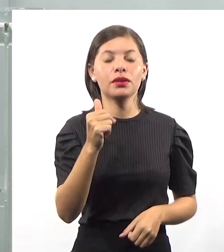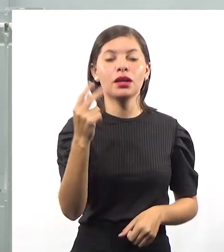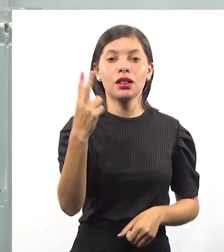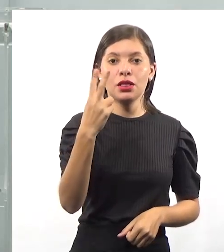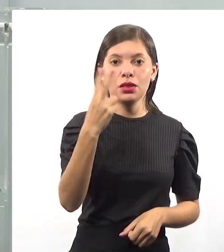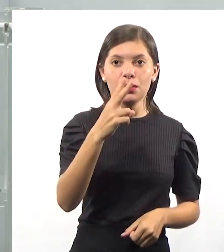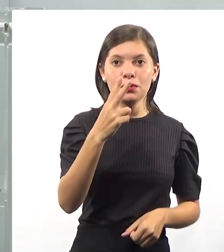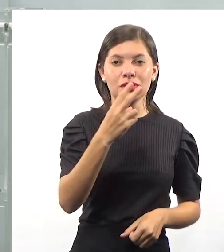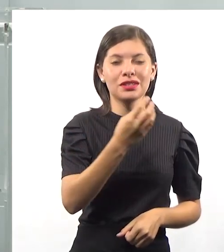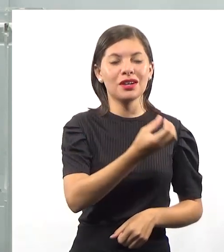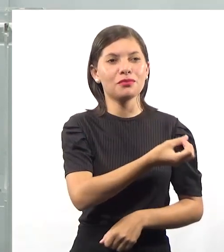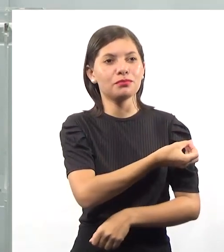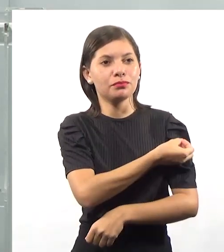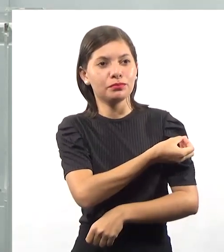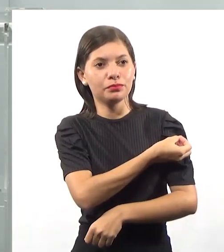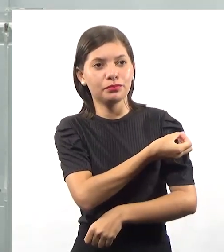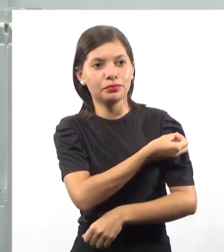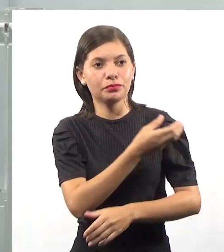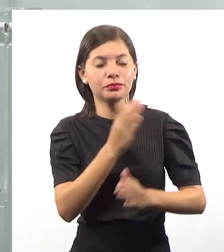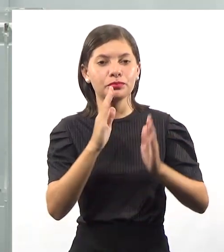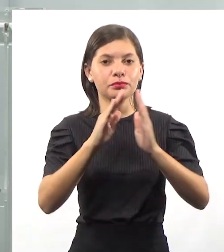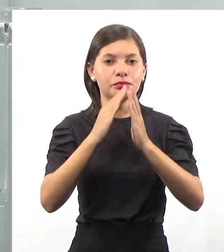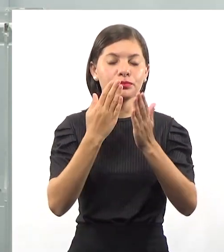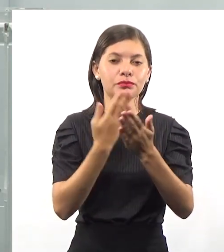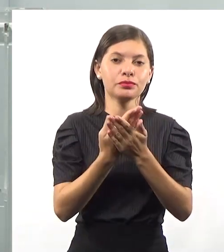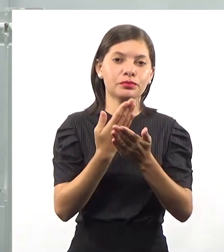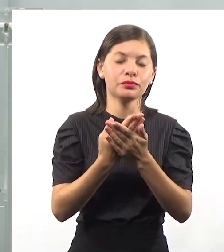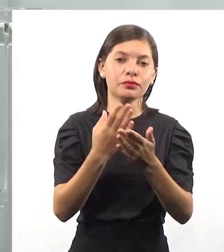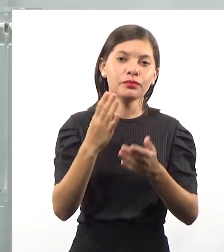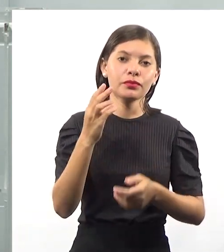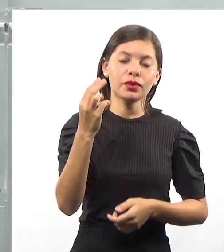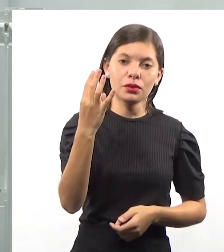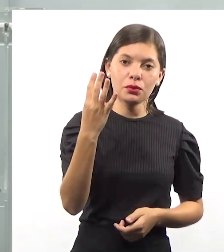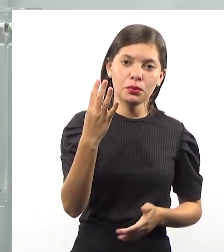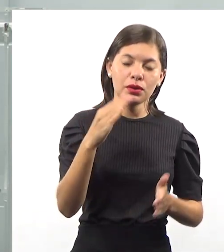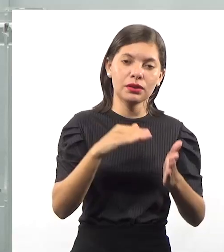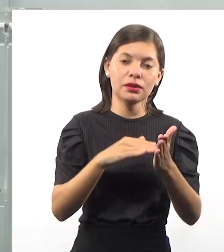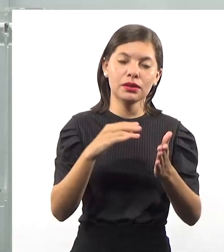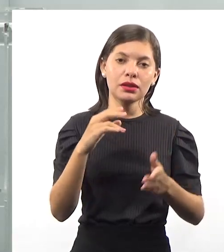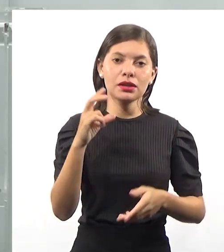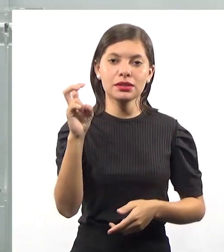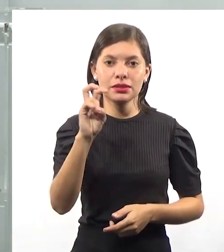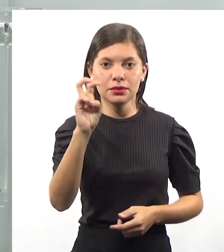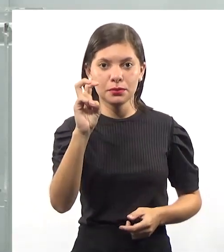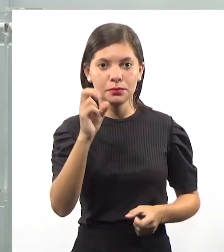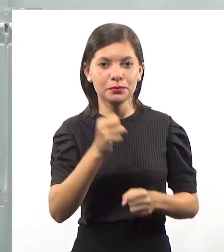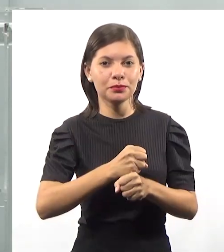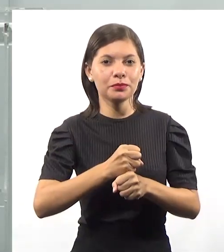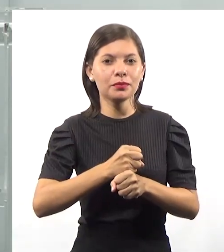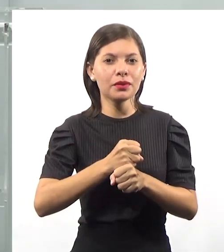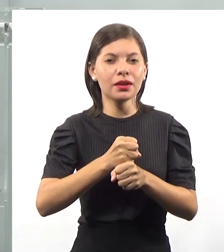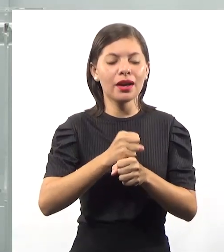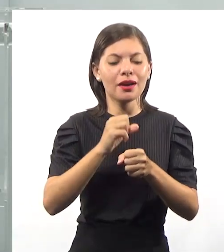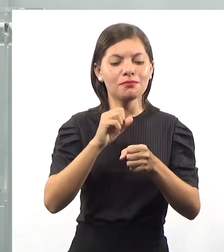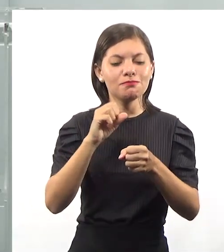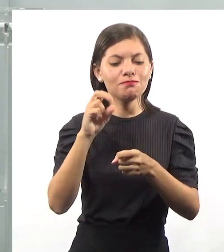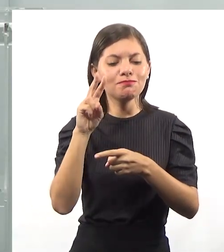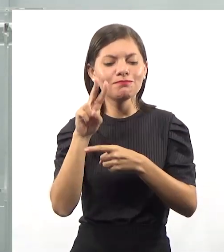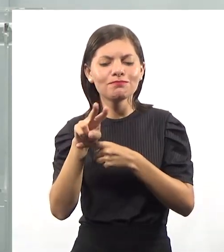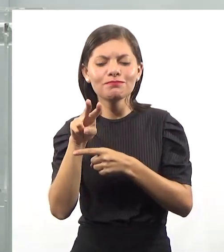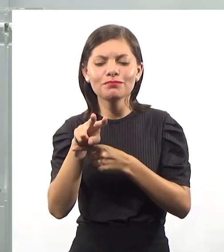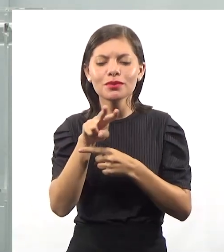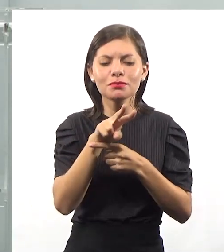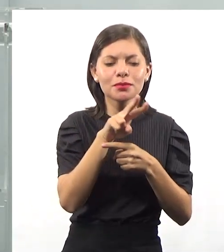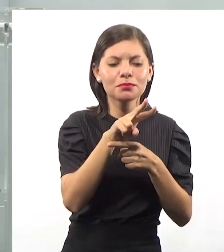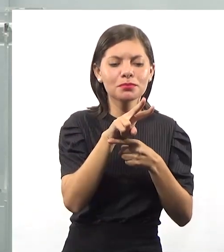a pré-escola, 4 e 5 anos. Geralmente, na educação infantil, nas creches, é esse tratamento mais de cuidado, mas ele